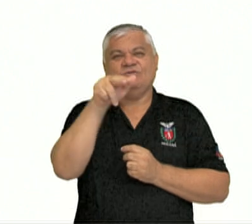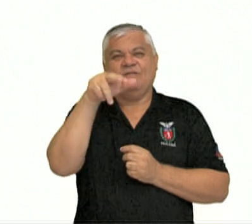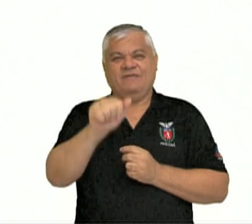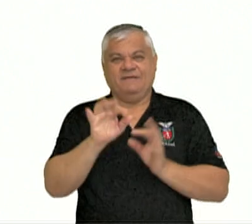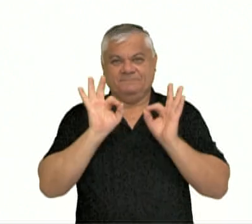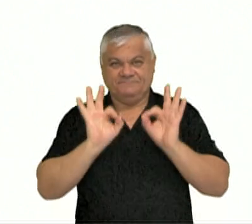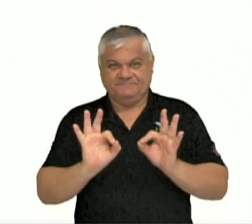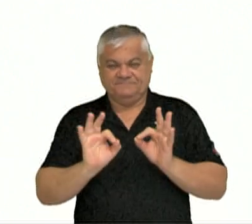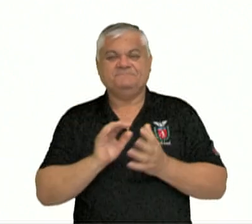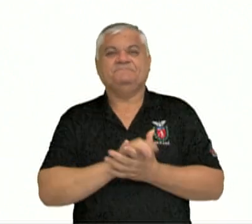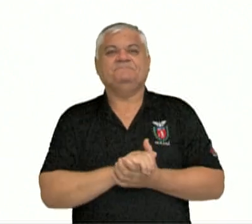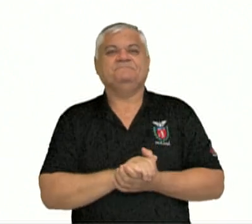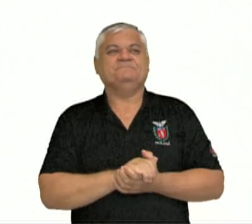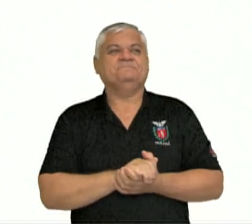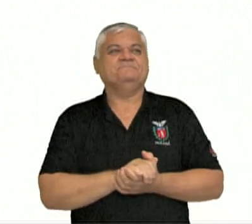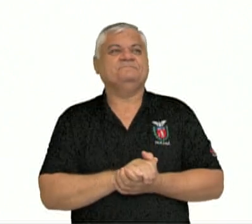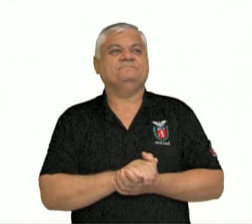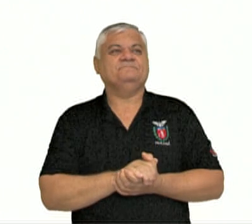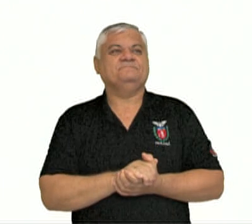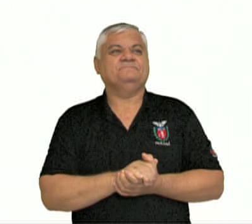palavra. Compreendido?